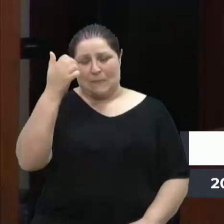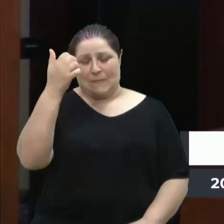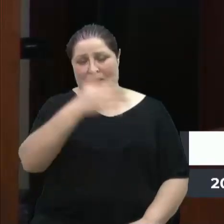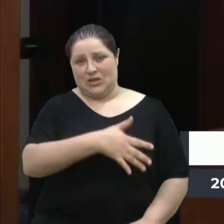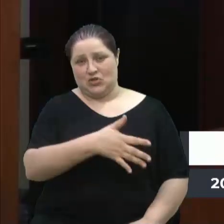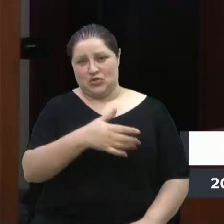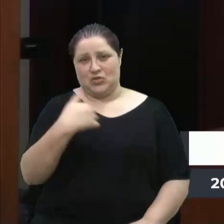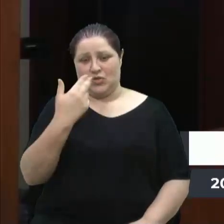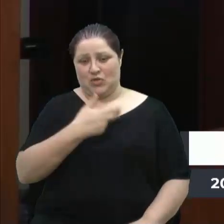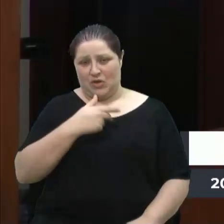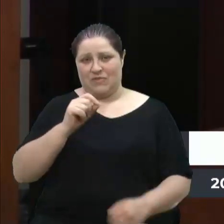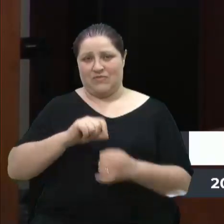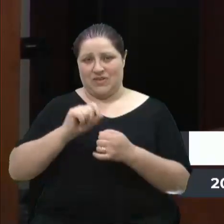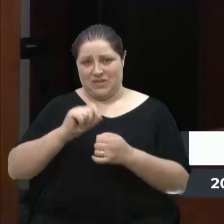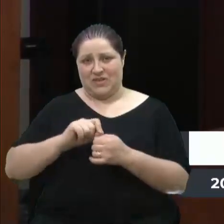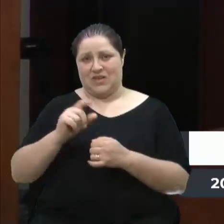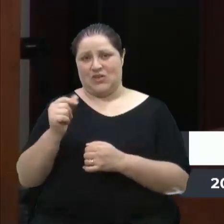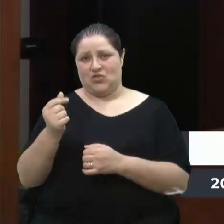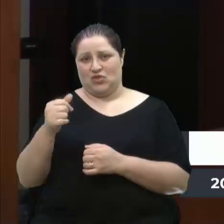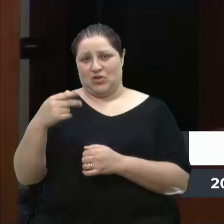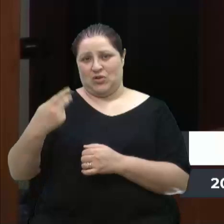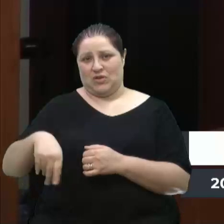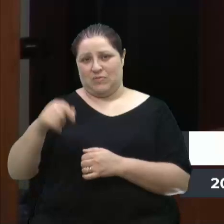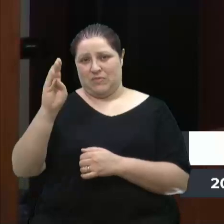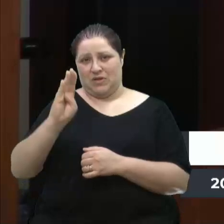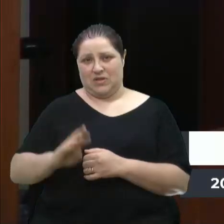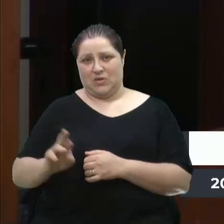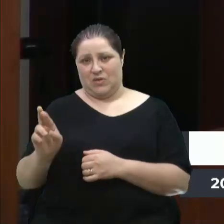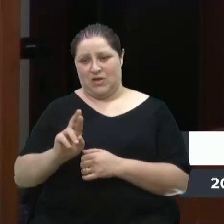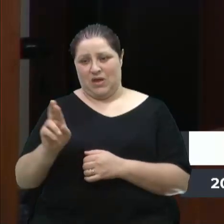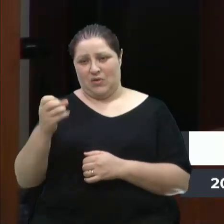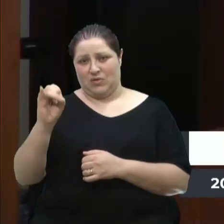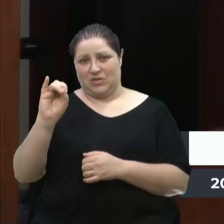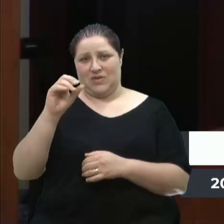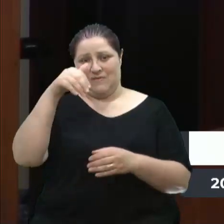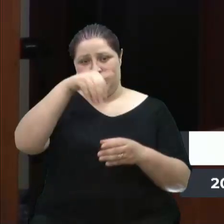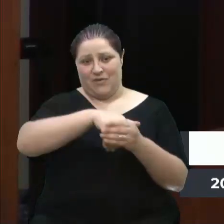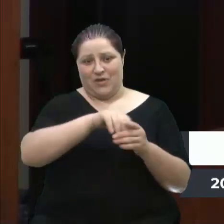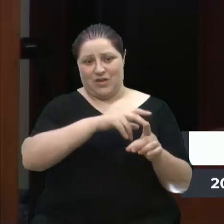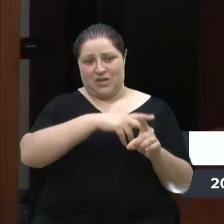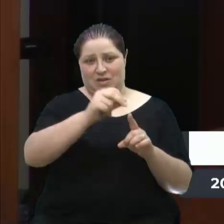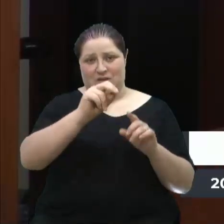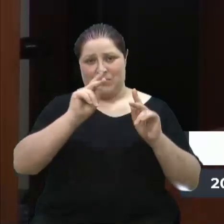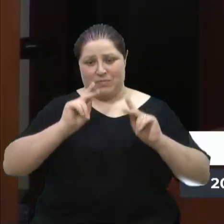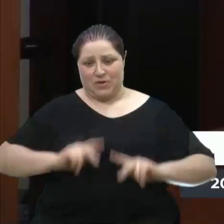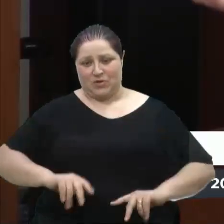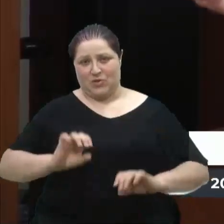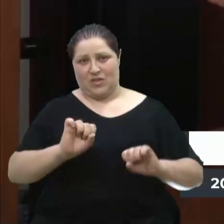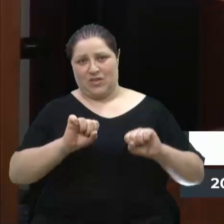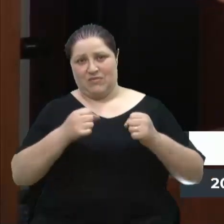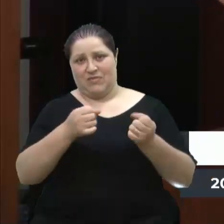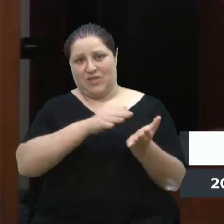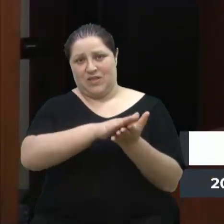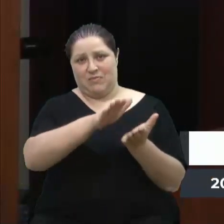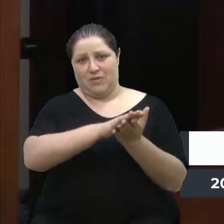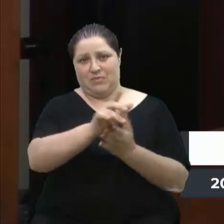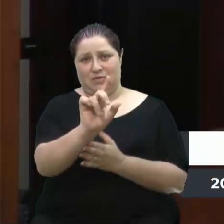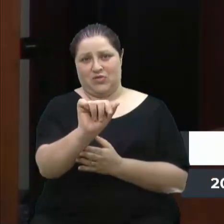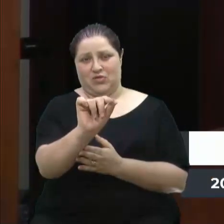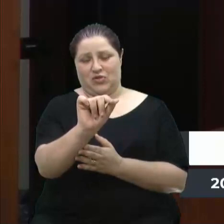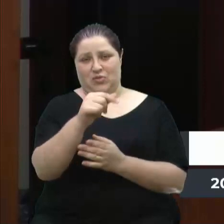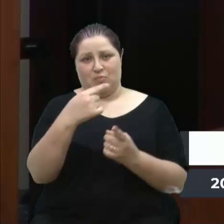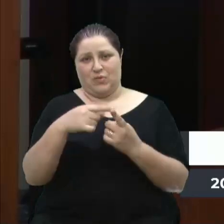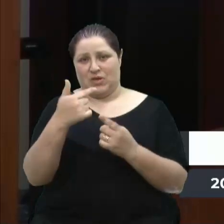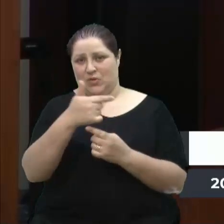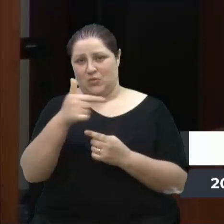vamos fazer com a nossa moeda se nós elegermos alguém que defende imprimir papel. Porque nós